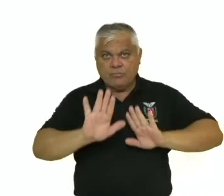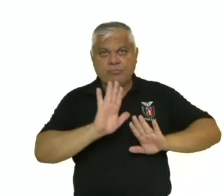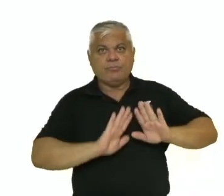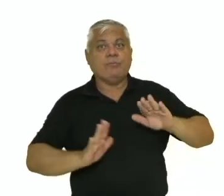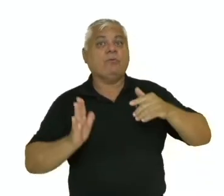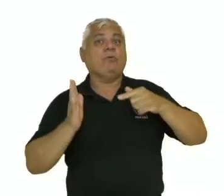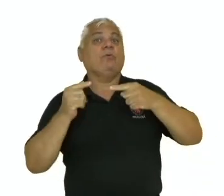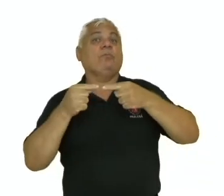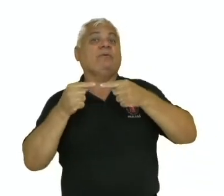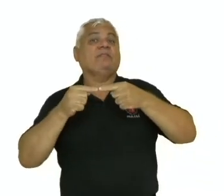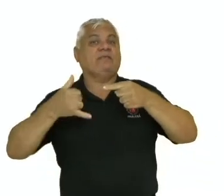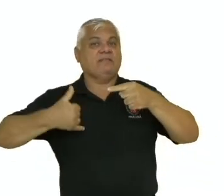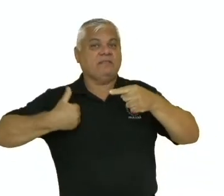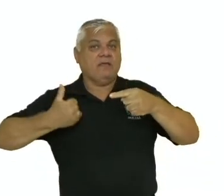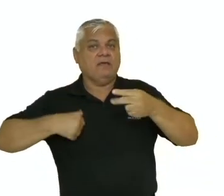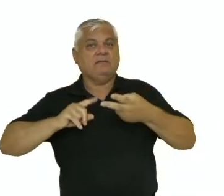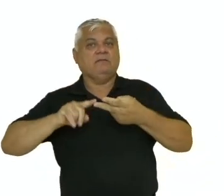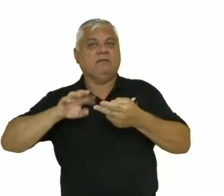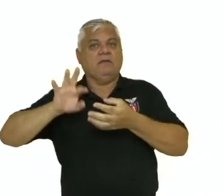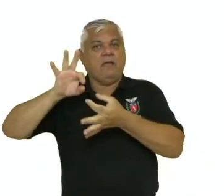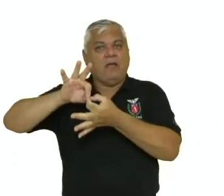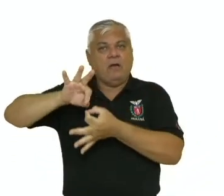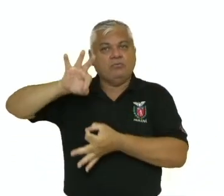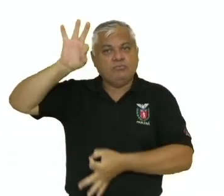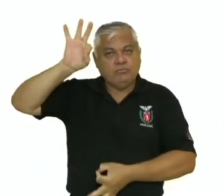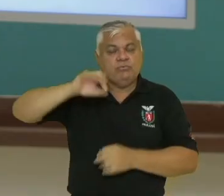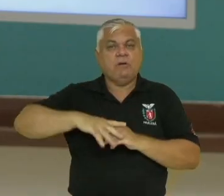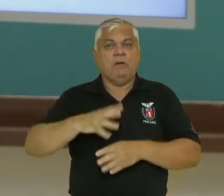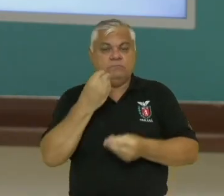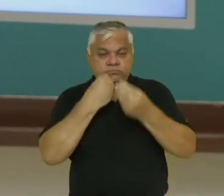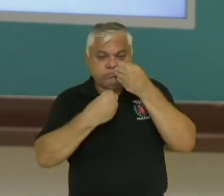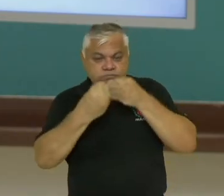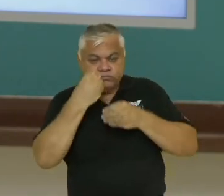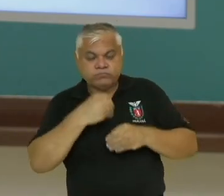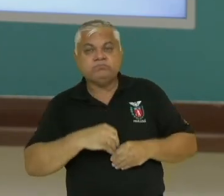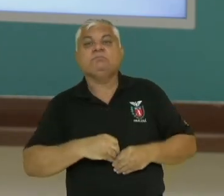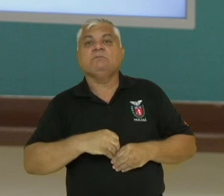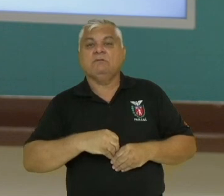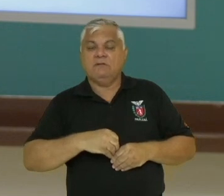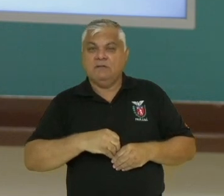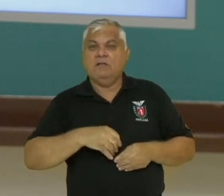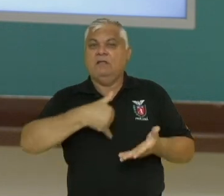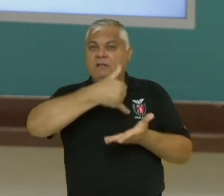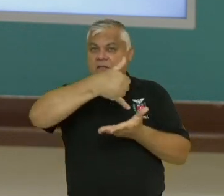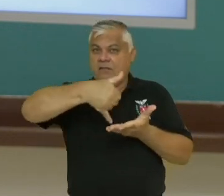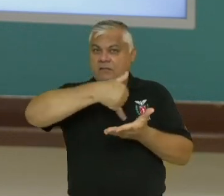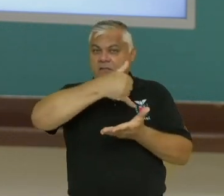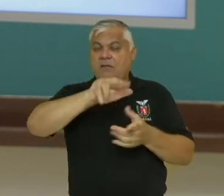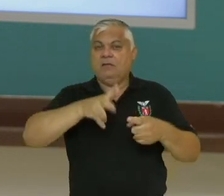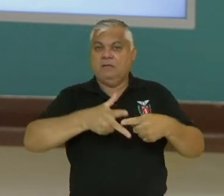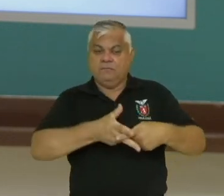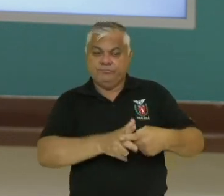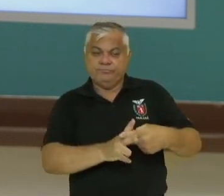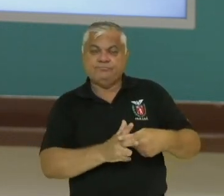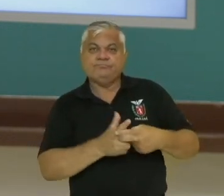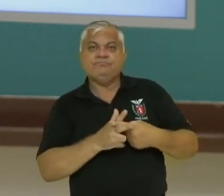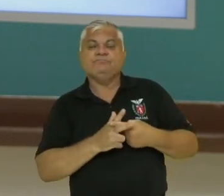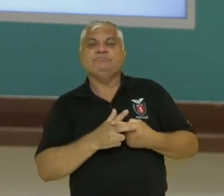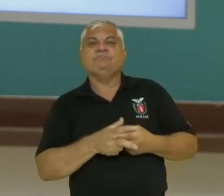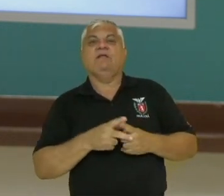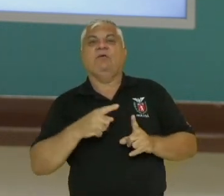idade, para a sua estatura, alimentos ricos em lipídios, pois eles ajudam na manutenção da temperatura